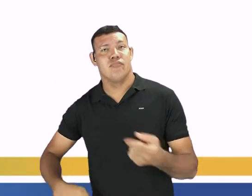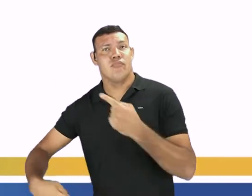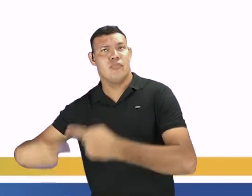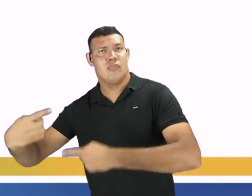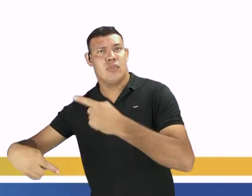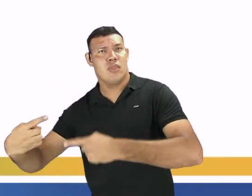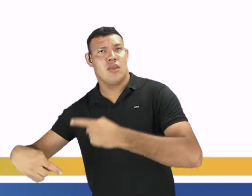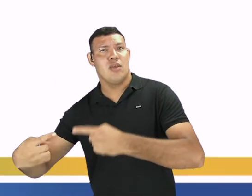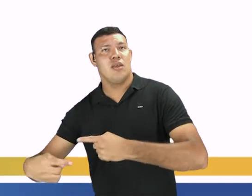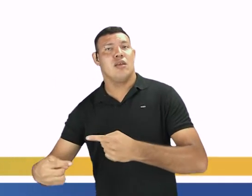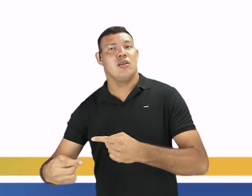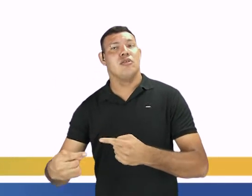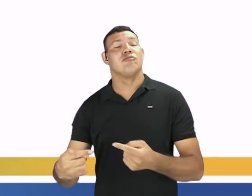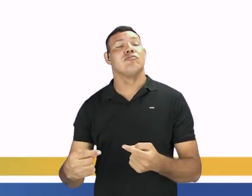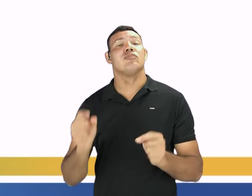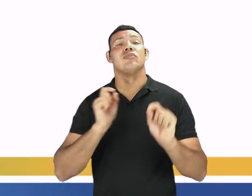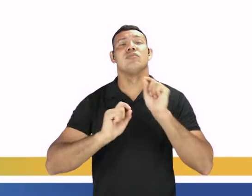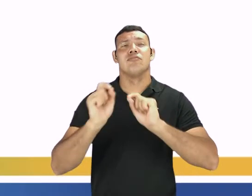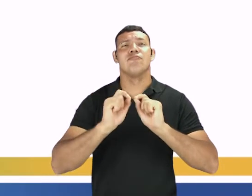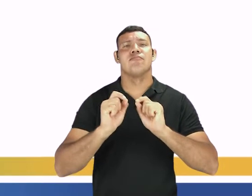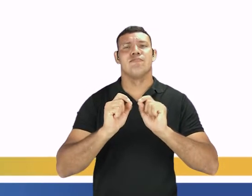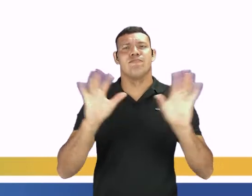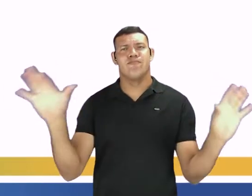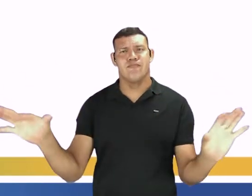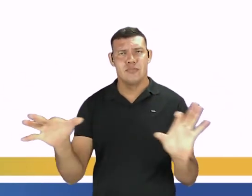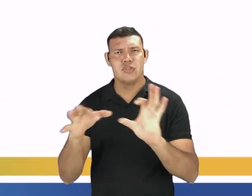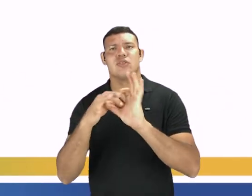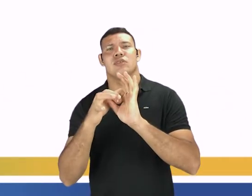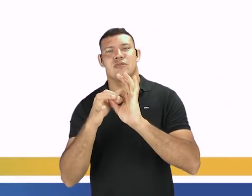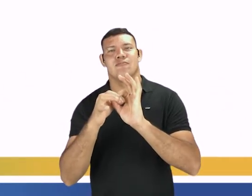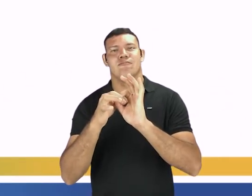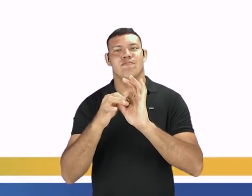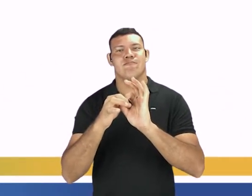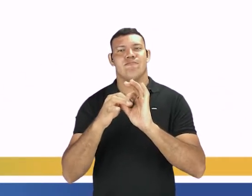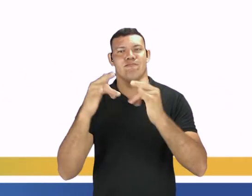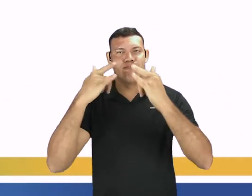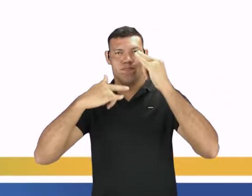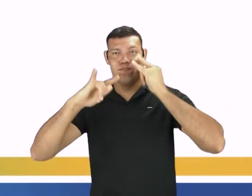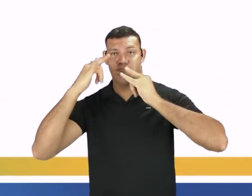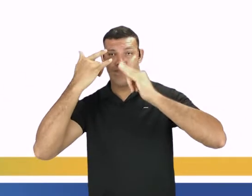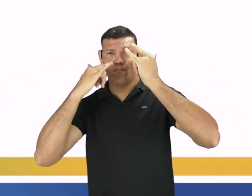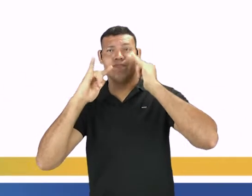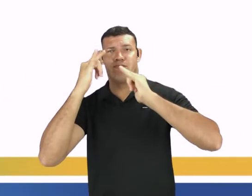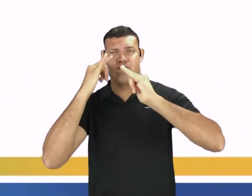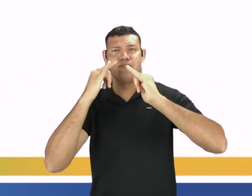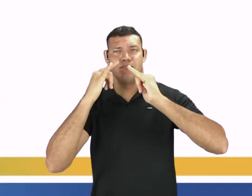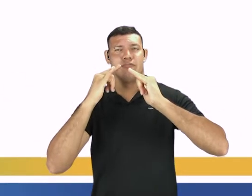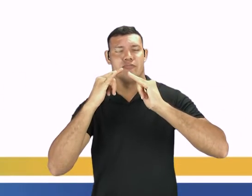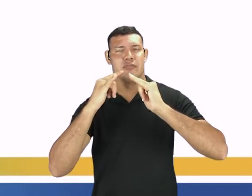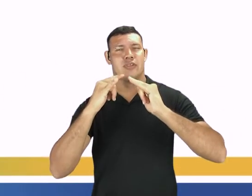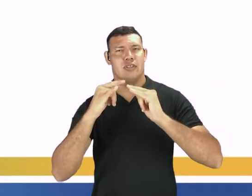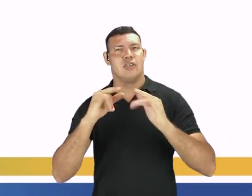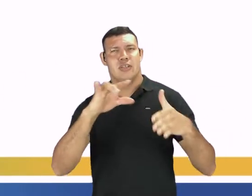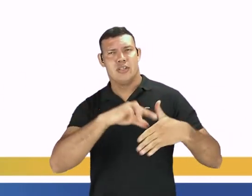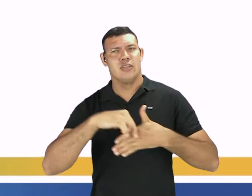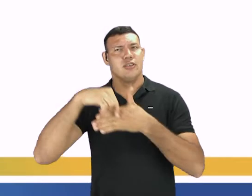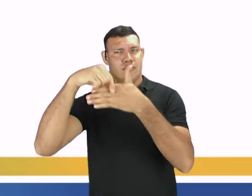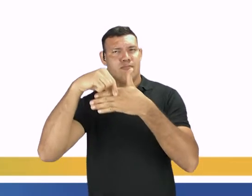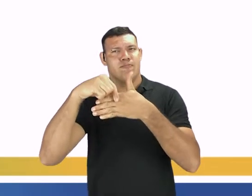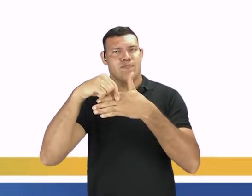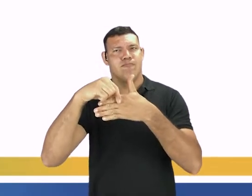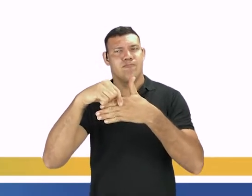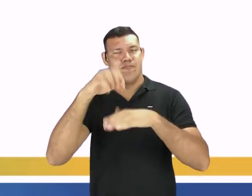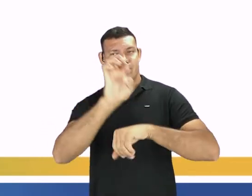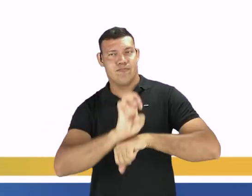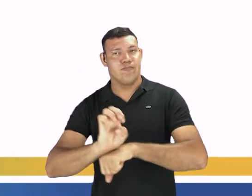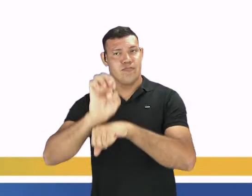O intuito dessa política era unir os interesses dos políticos locais marcados pelas oligarquias estatais